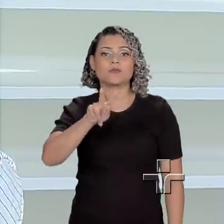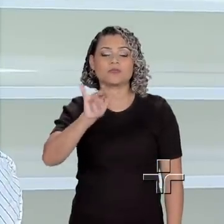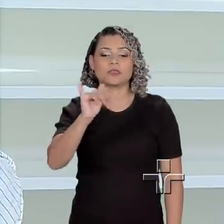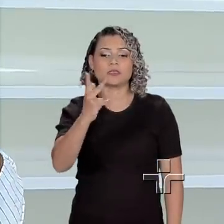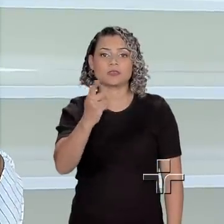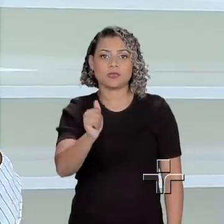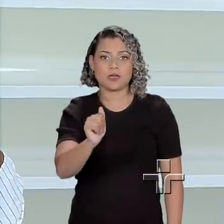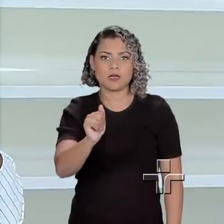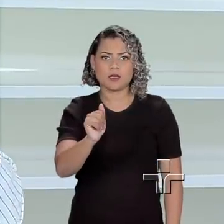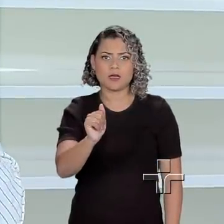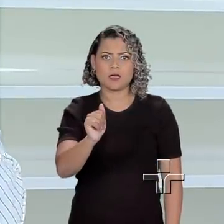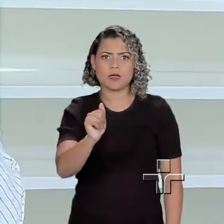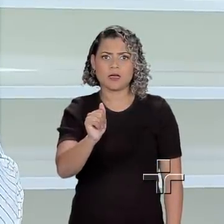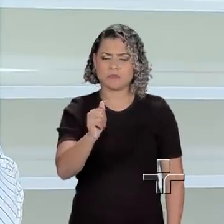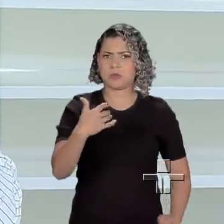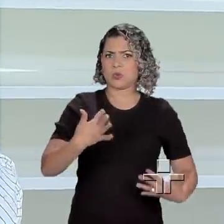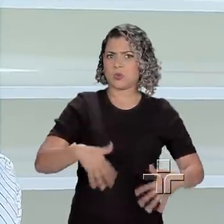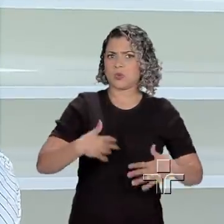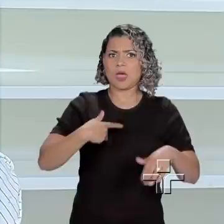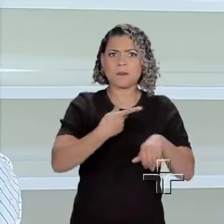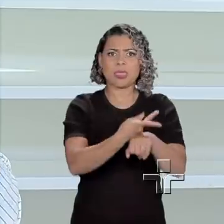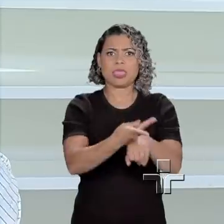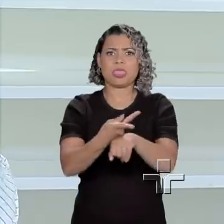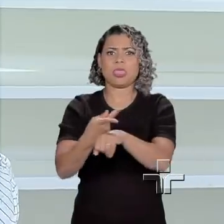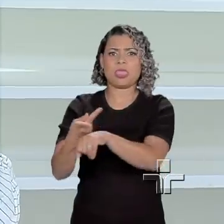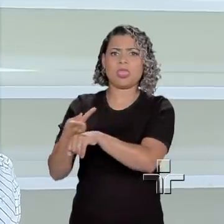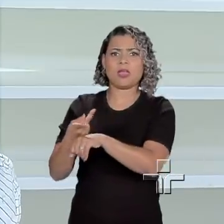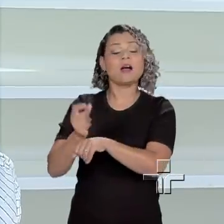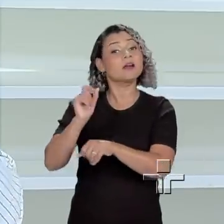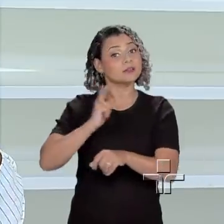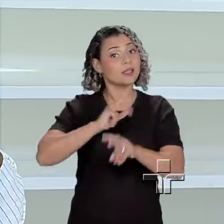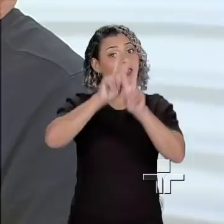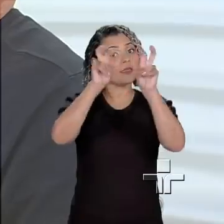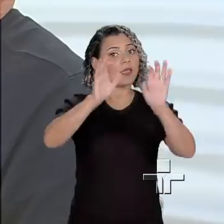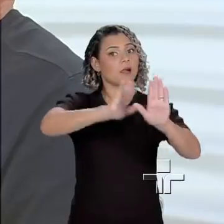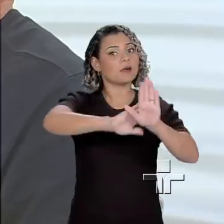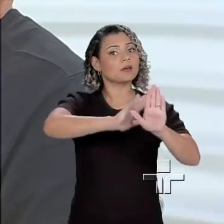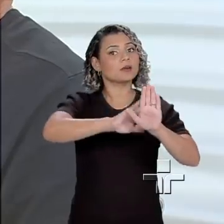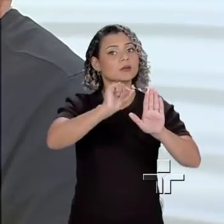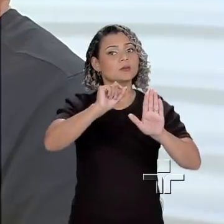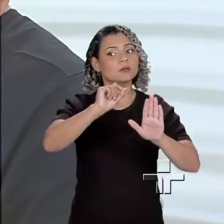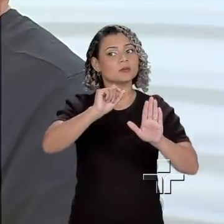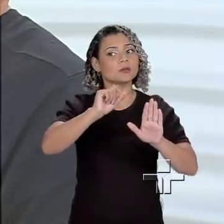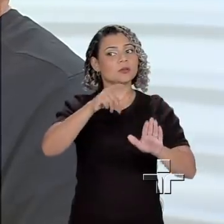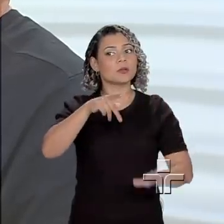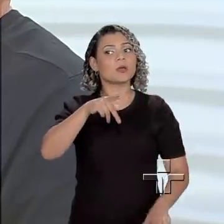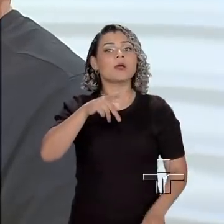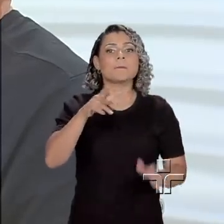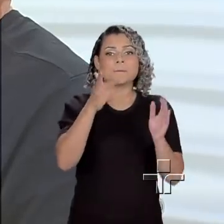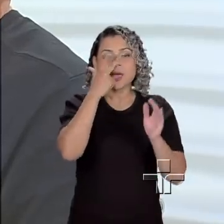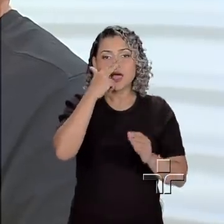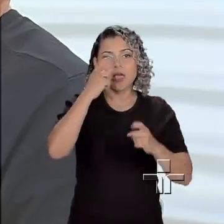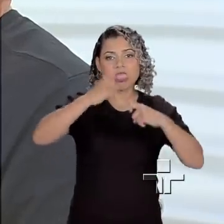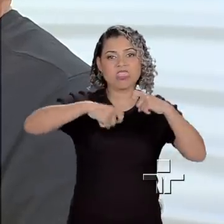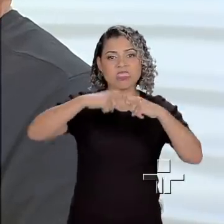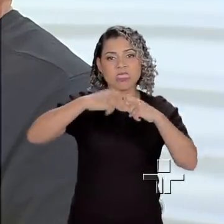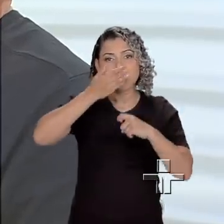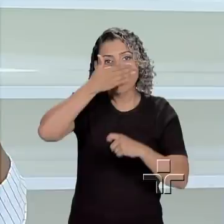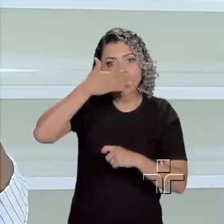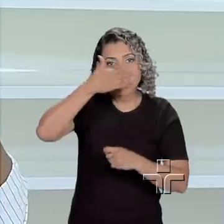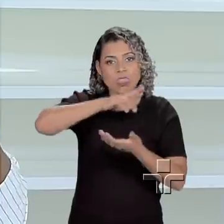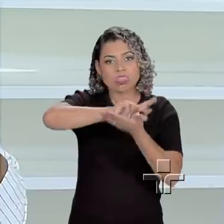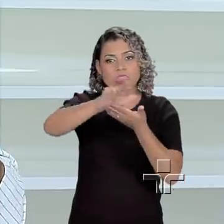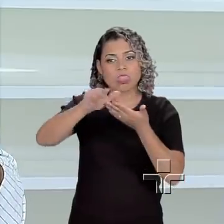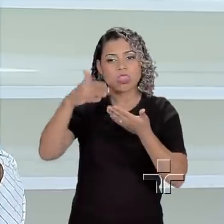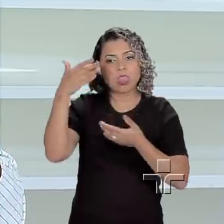58% das vídeos baixadas cada dia são de pornografia e a maior narrativa de pornografia no